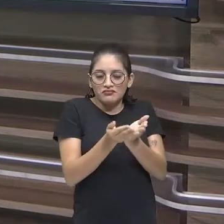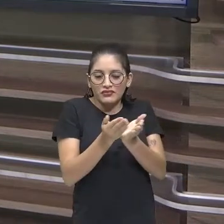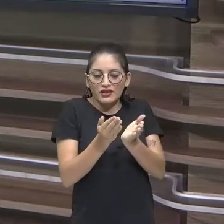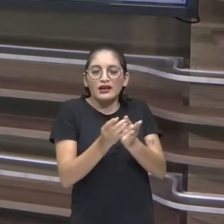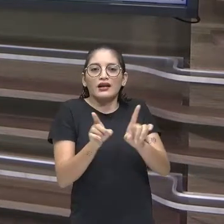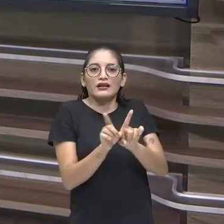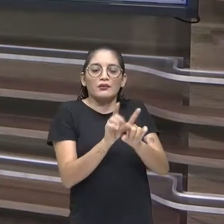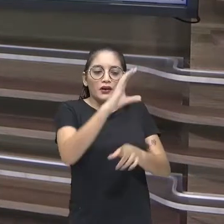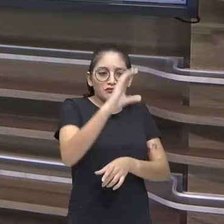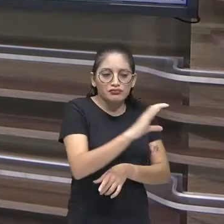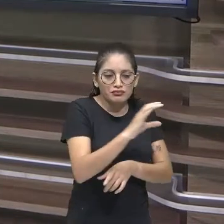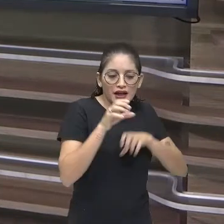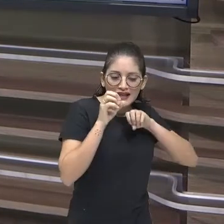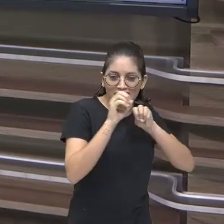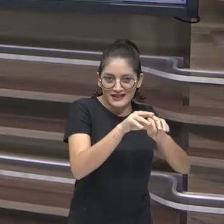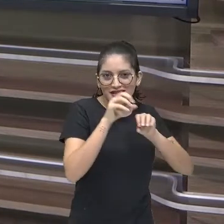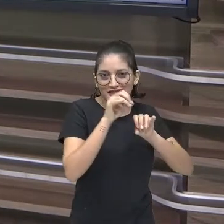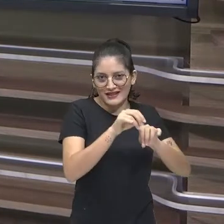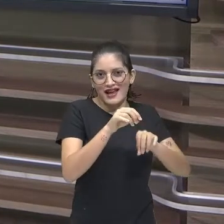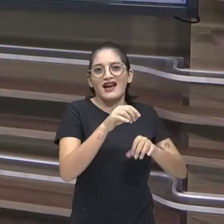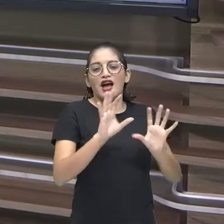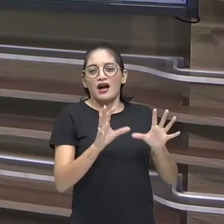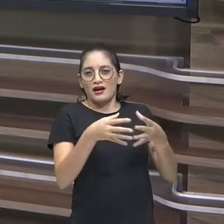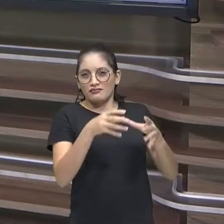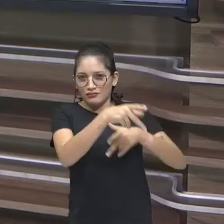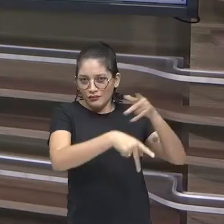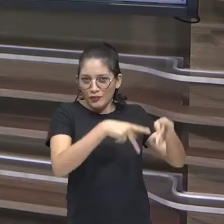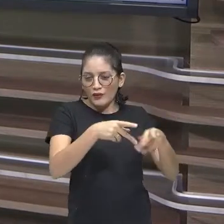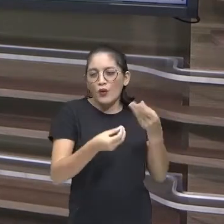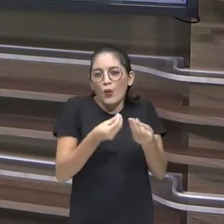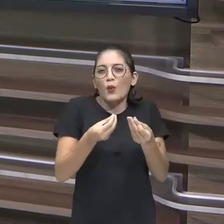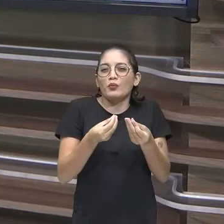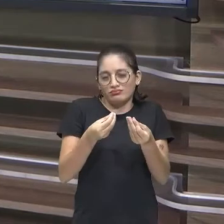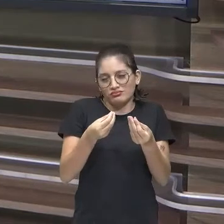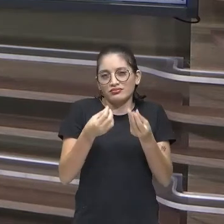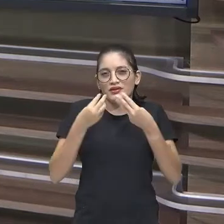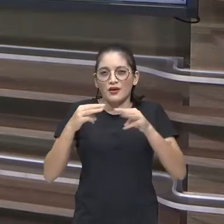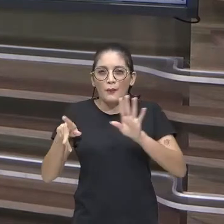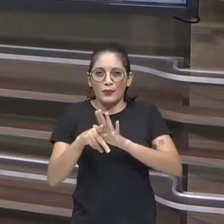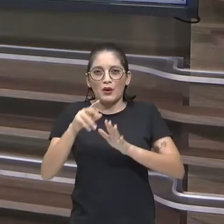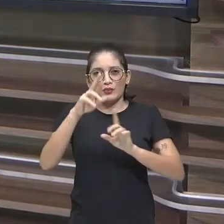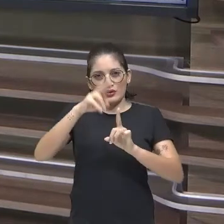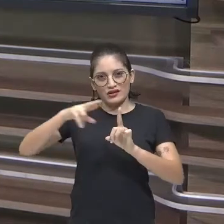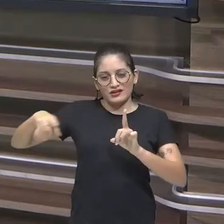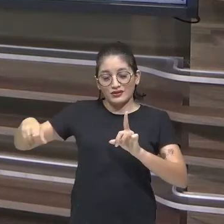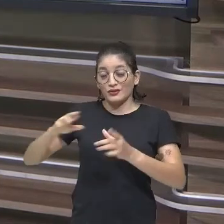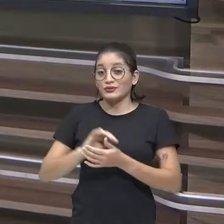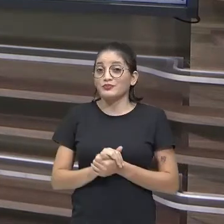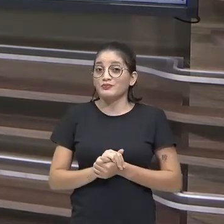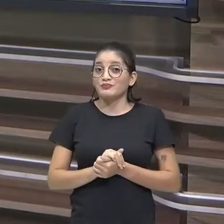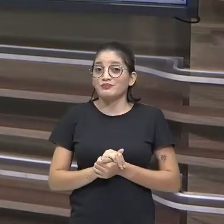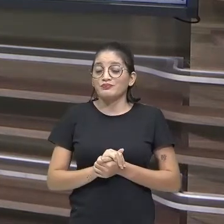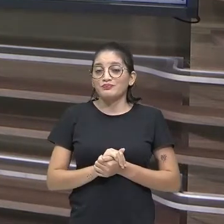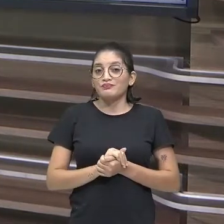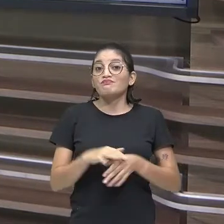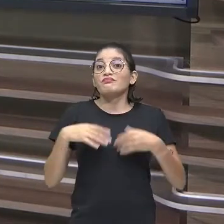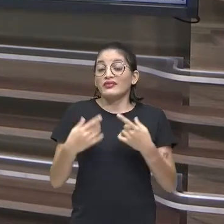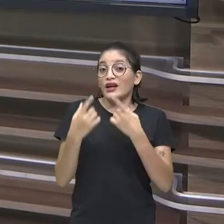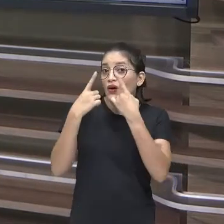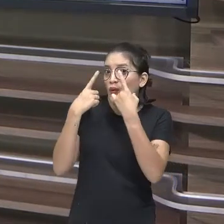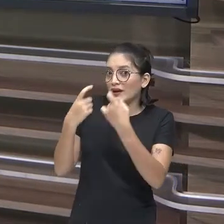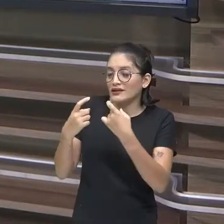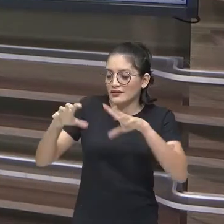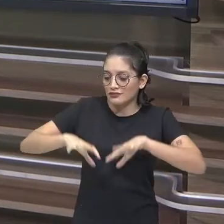aquele povo através de missões religiosas, e esse interesse